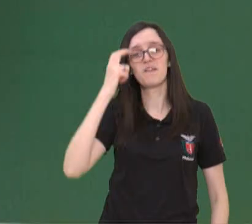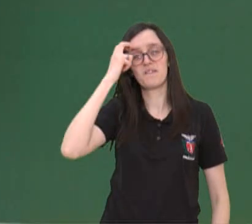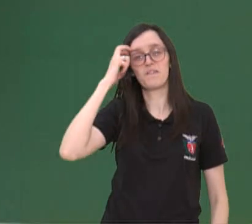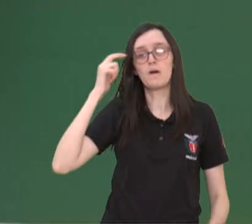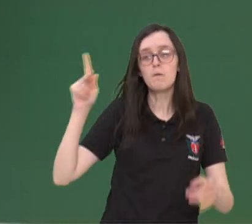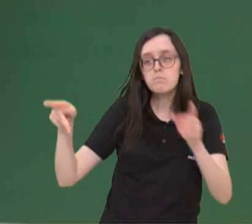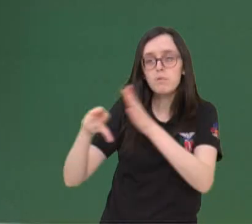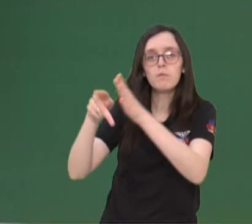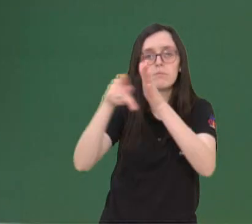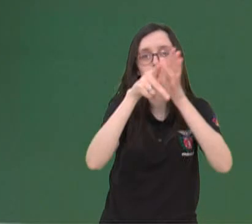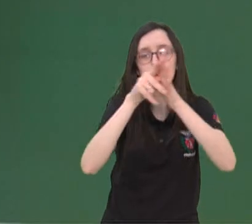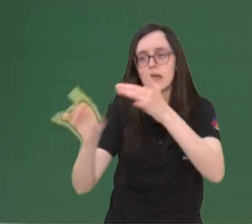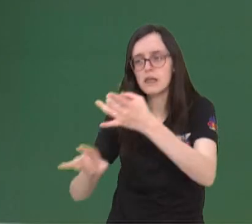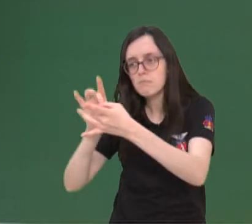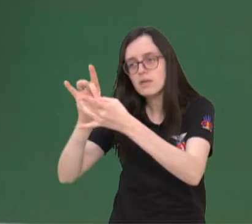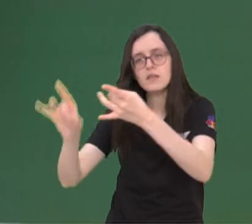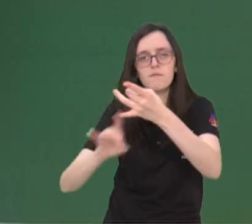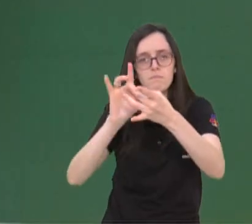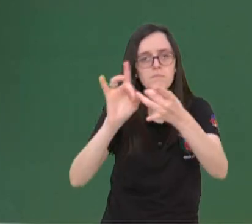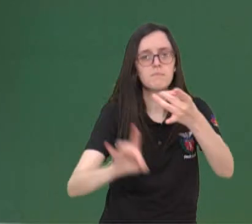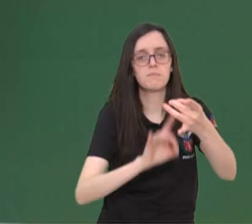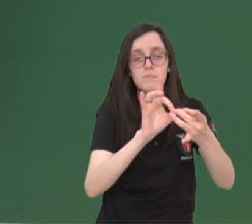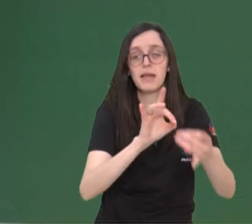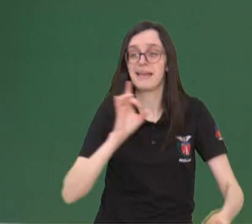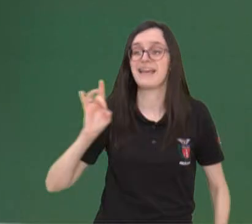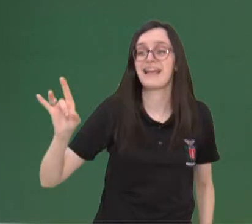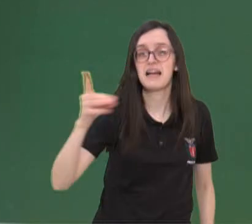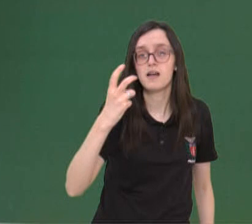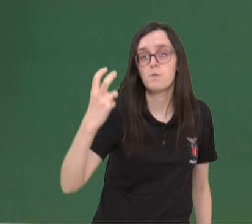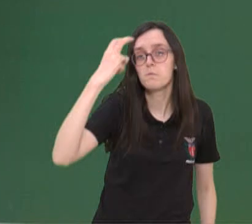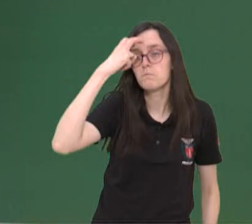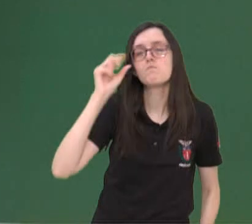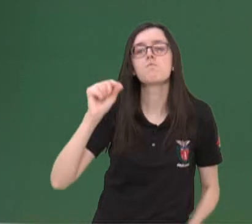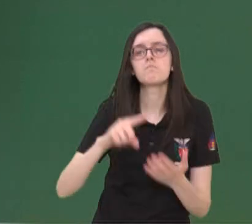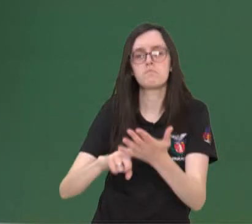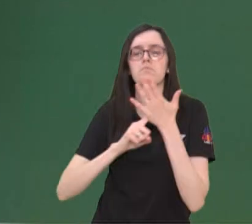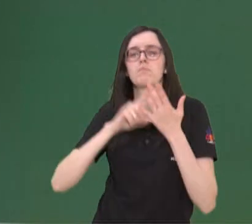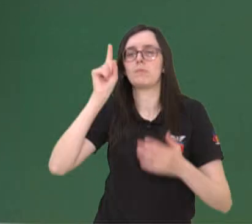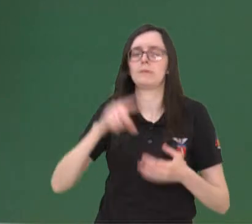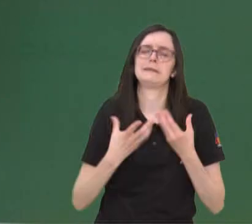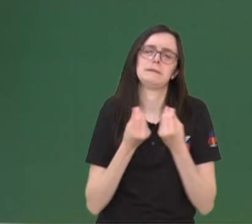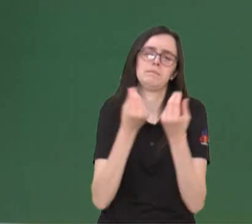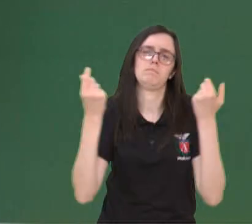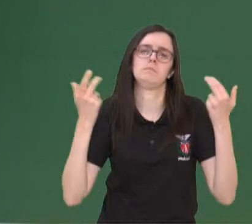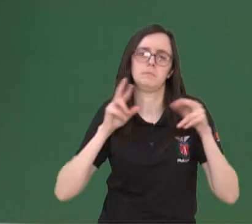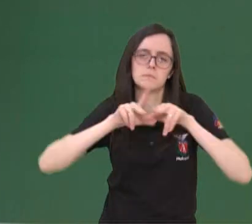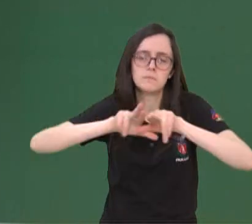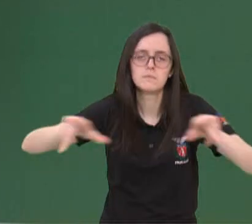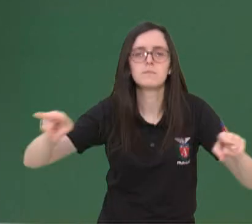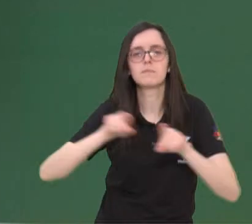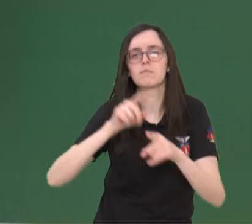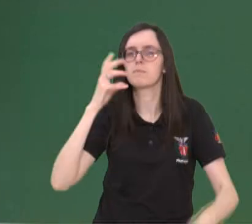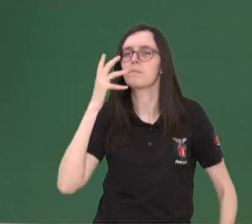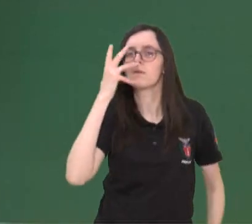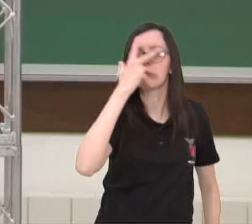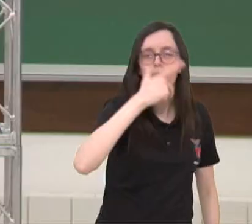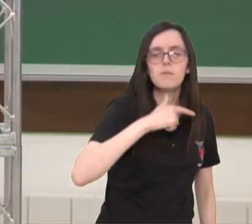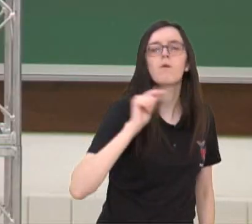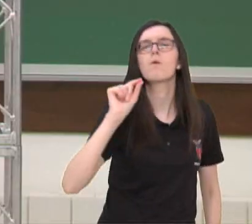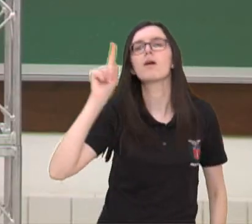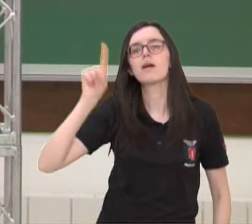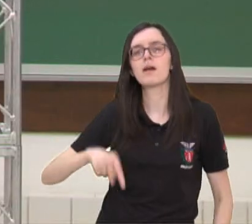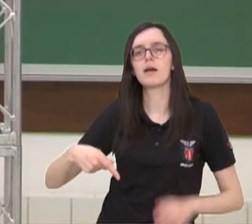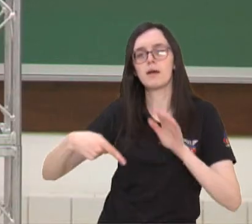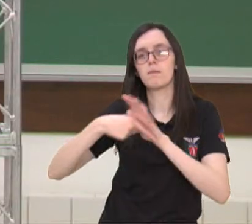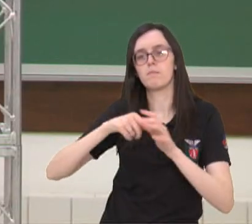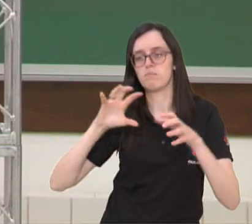cultura específica, ok? E essa cultura nos remete a essa grande diversidade e beleza que o